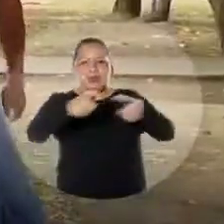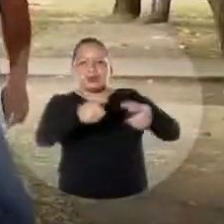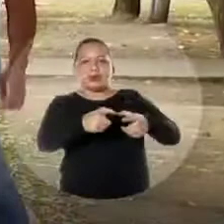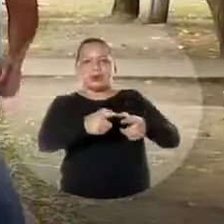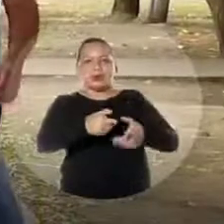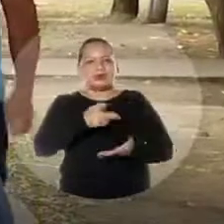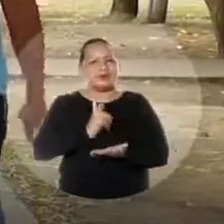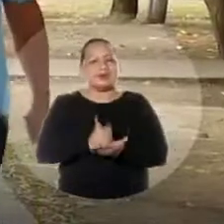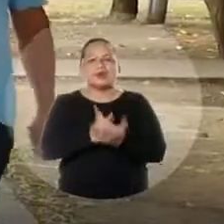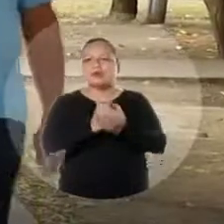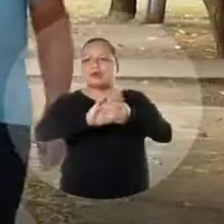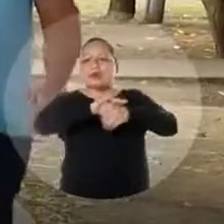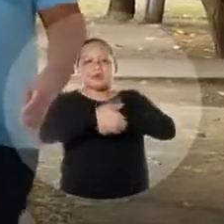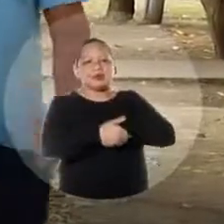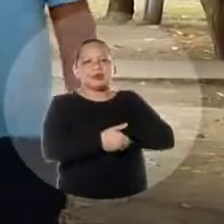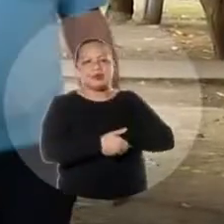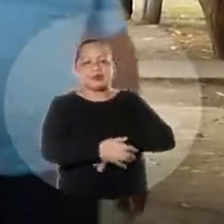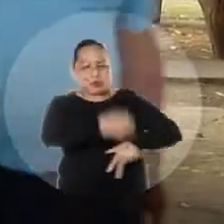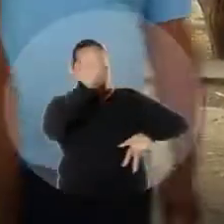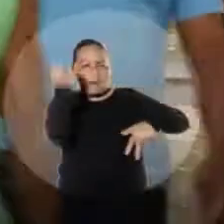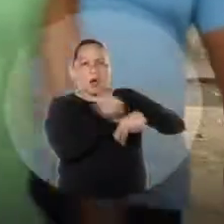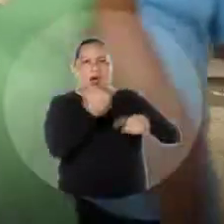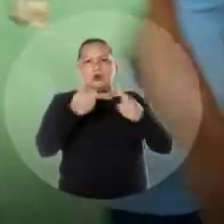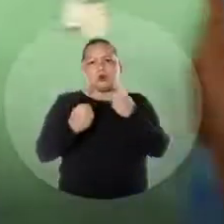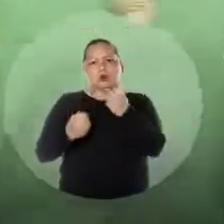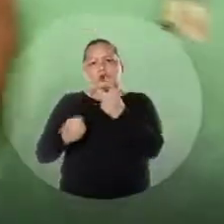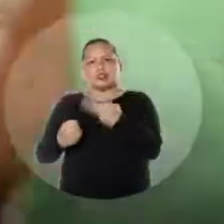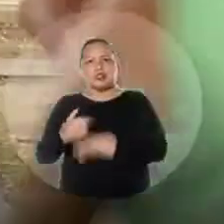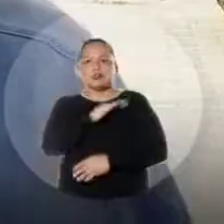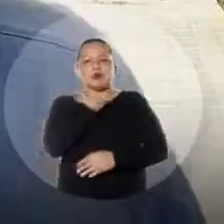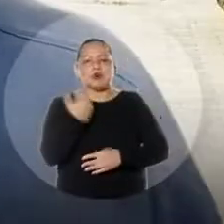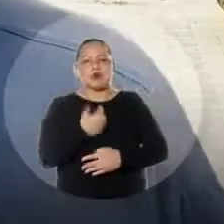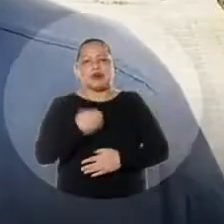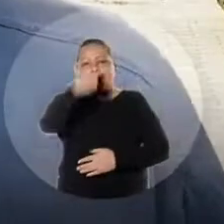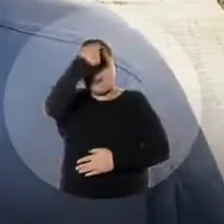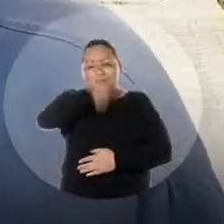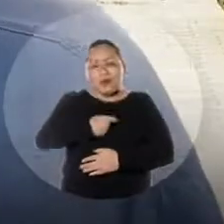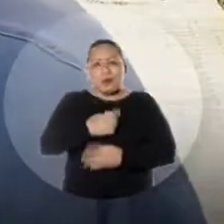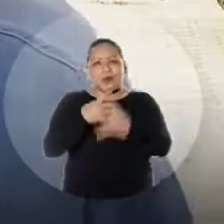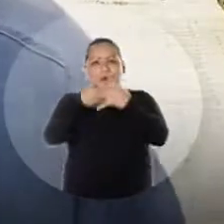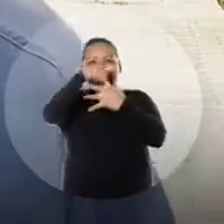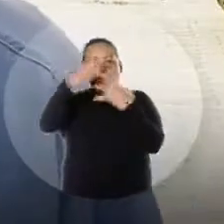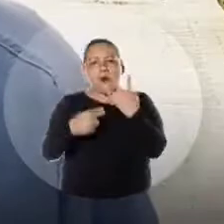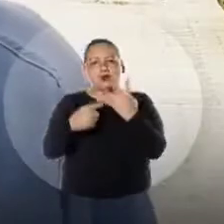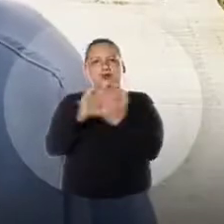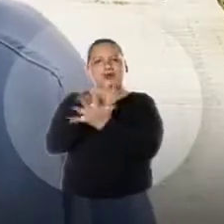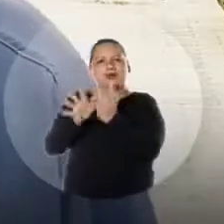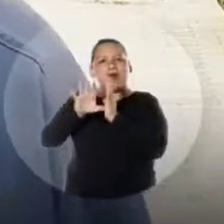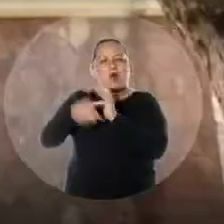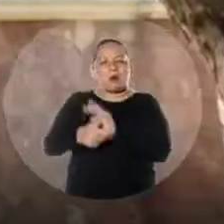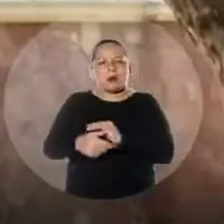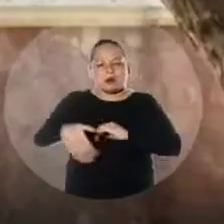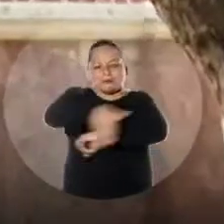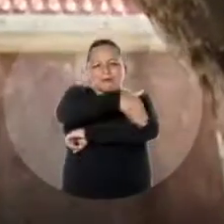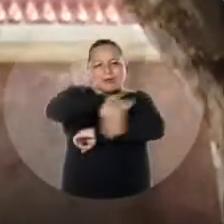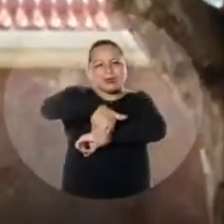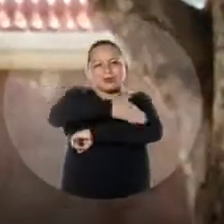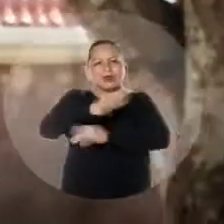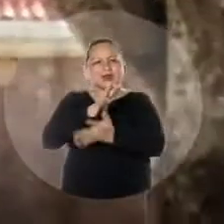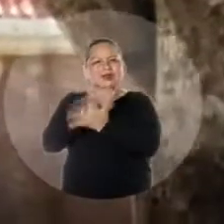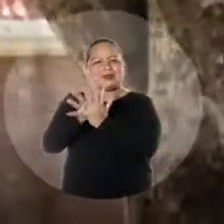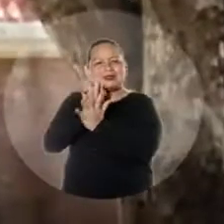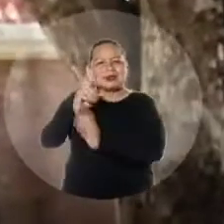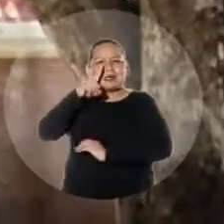bairros, toda noite mata um, dois, três, né? Eu já fui roubado 4 vezes aqui nesse centro. Nas ruas do centro, elas